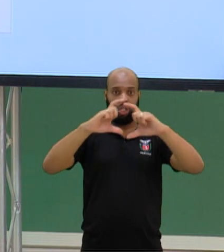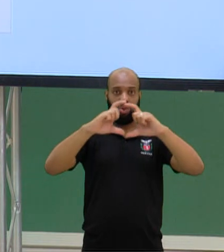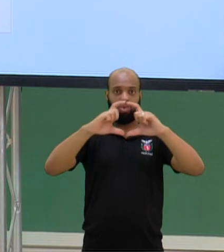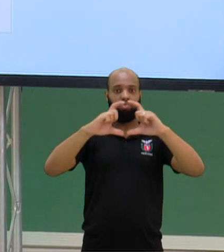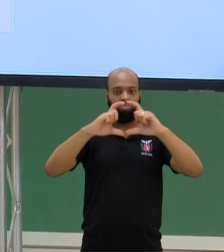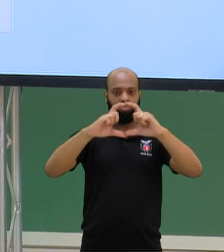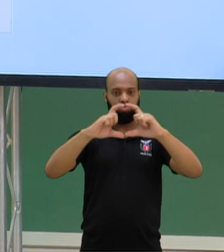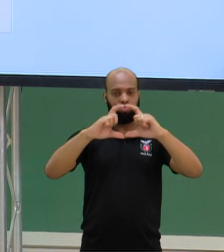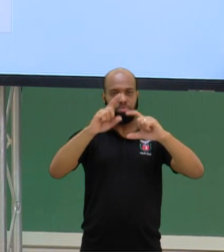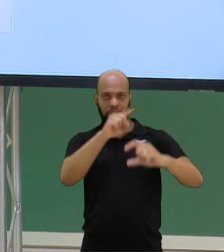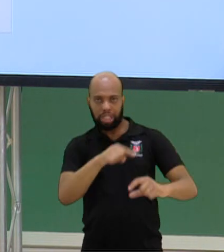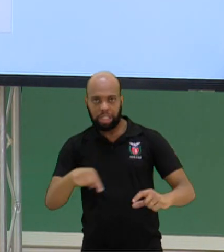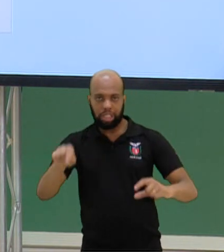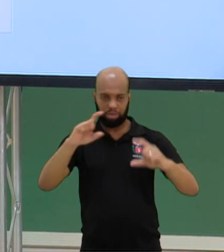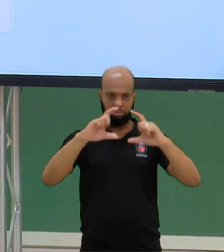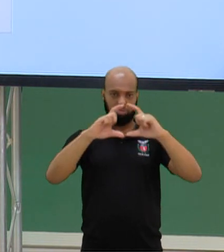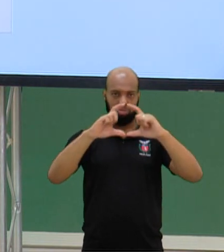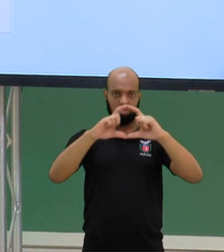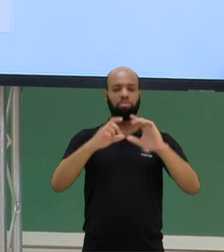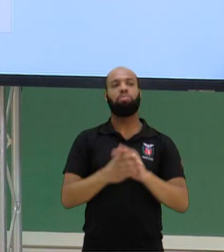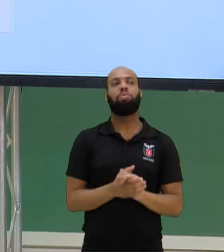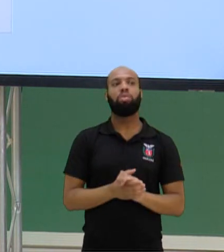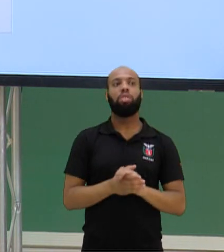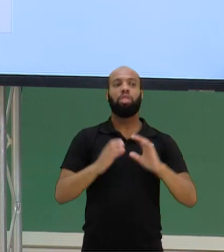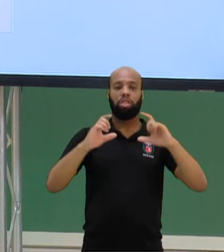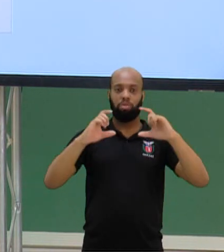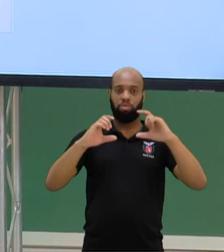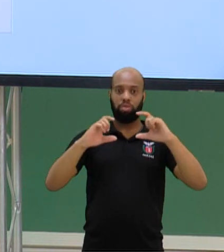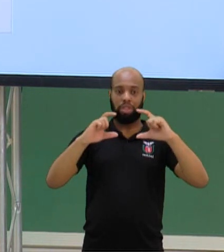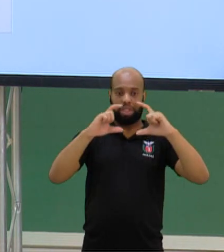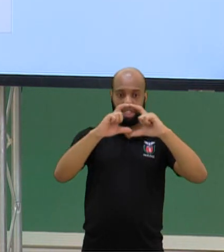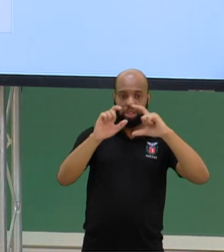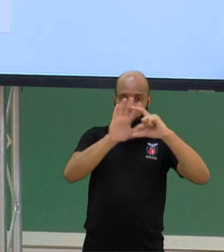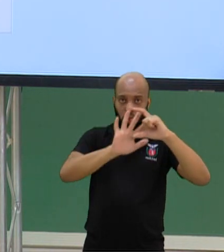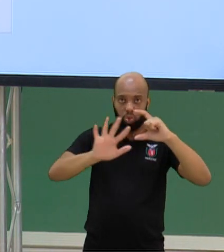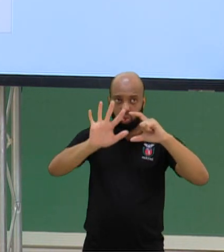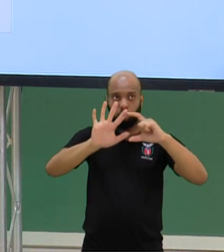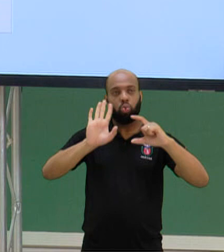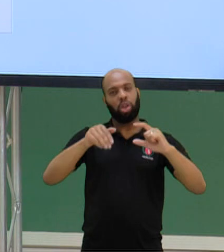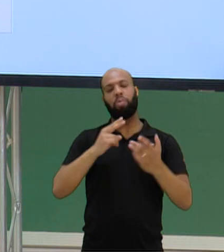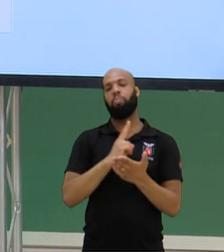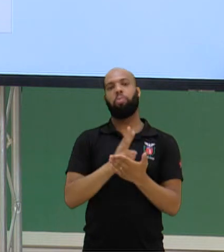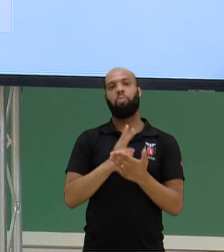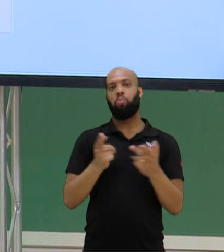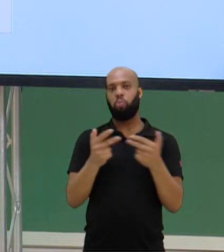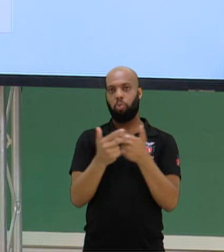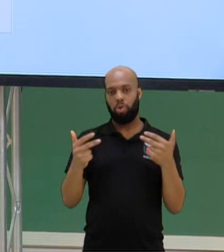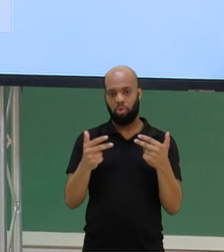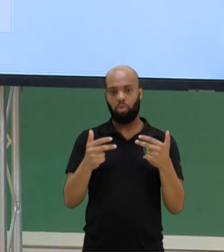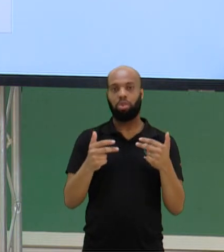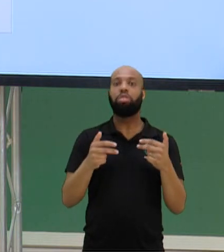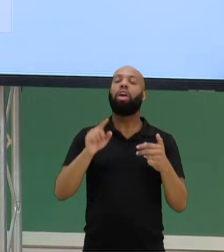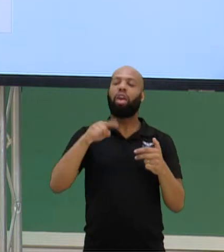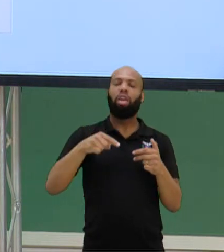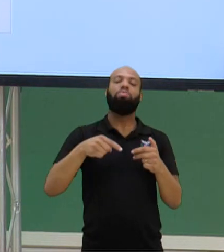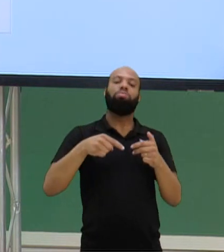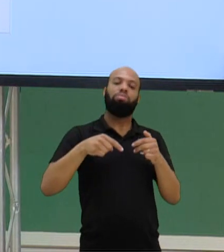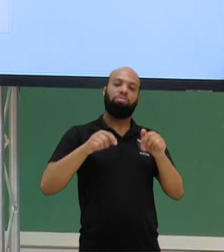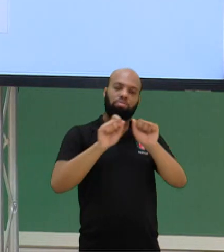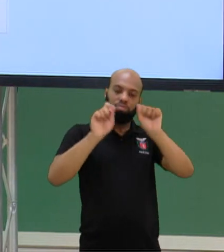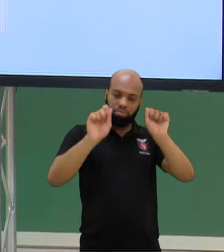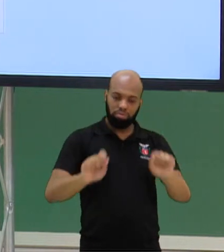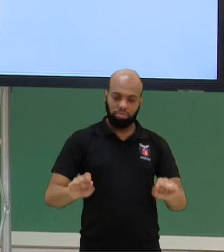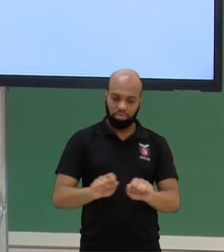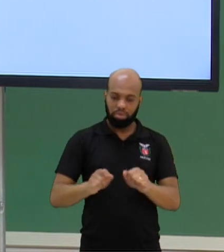base? Certo? É um círculo. Então, é a mesma coisa que a área da base vezes a altura, tá bom? Então, aqui, olha aqui,